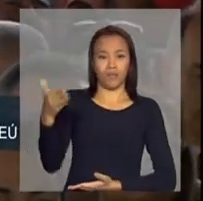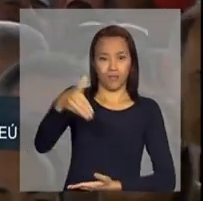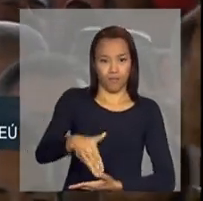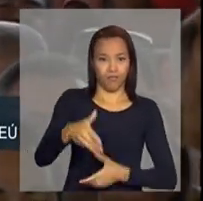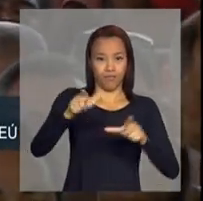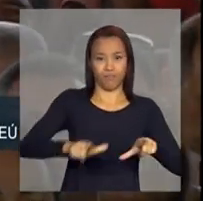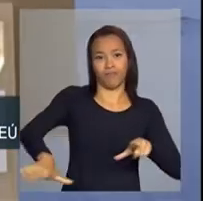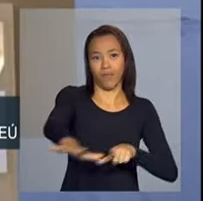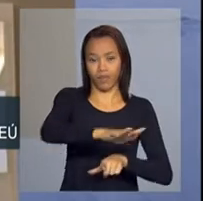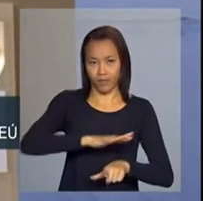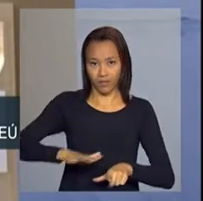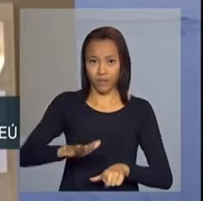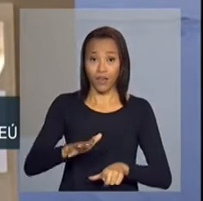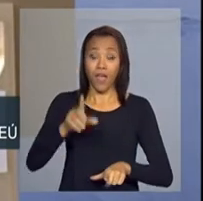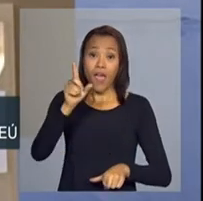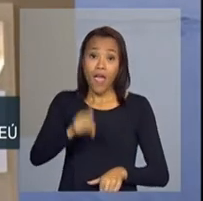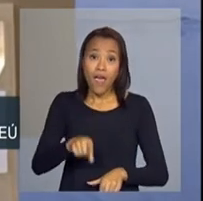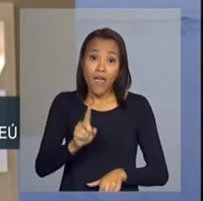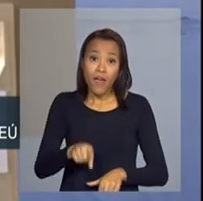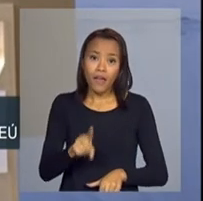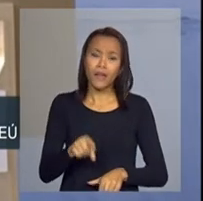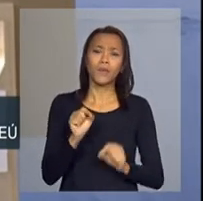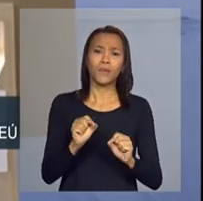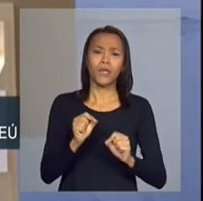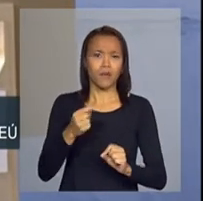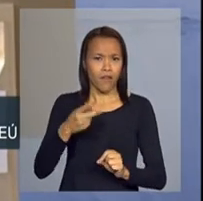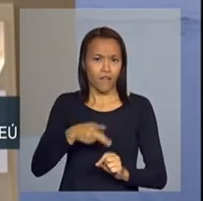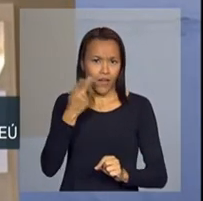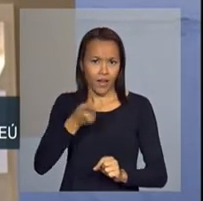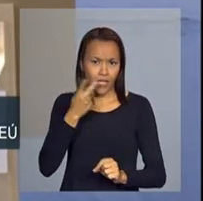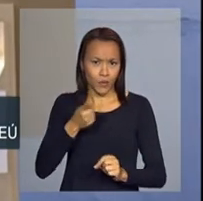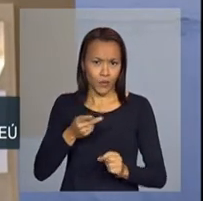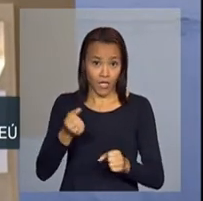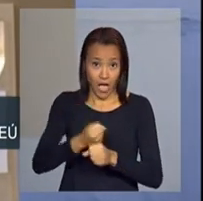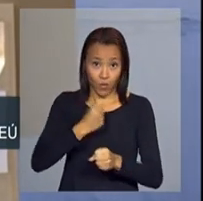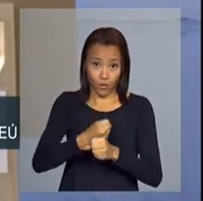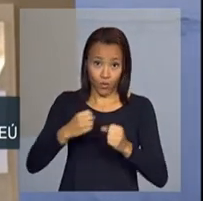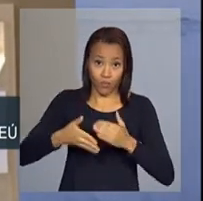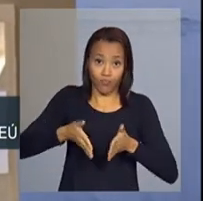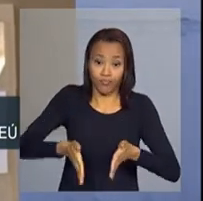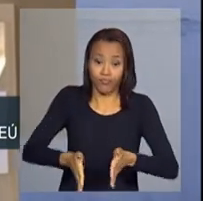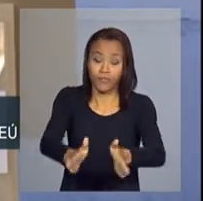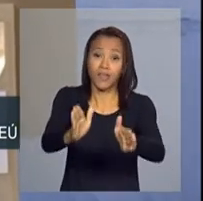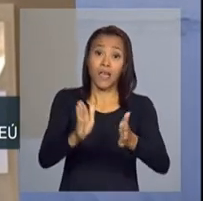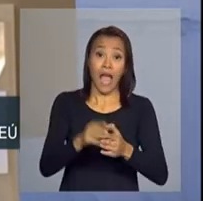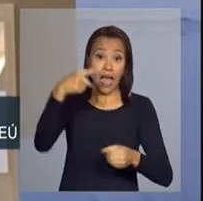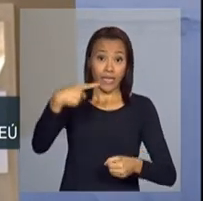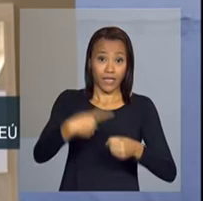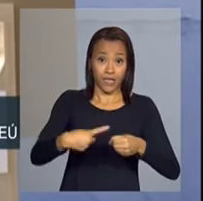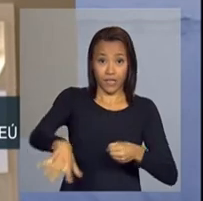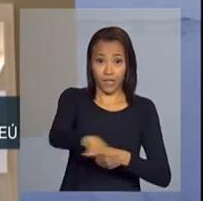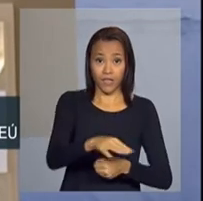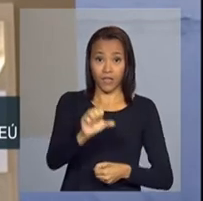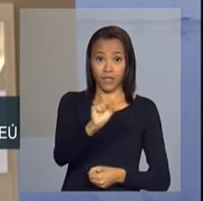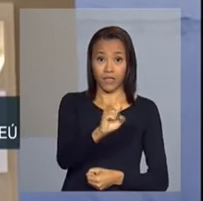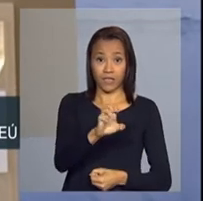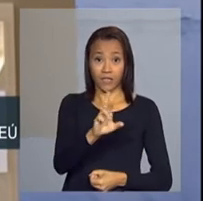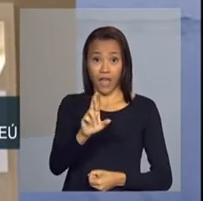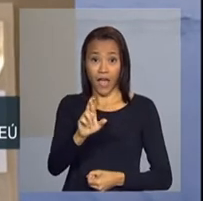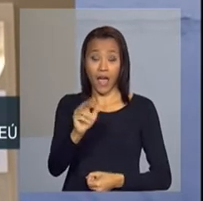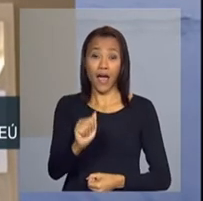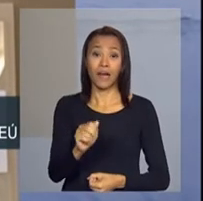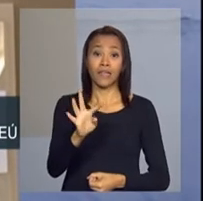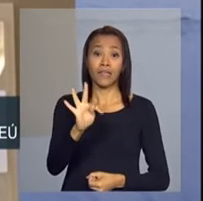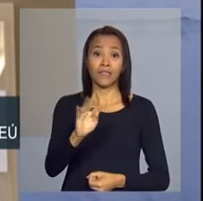É a ordem de serviço para a estrada que falamos. Serra Talhada atualmente é a maior cidade governada pelo PT